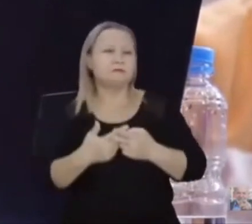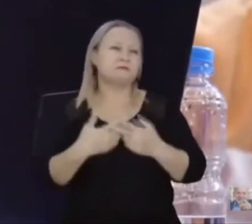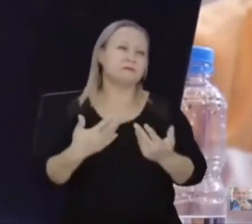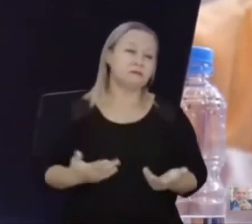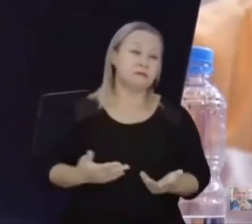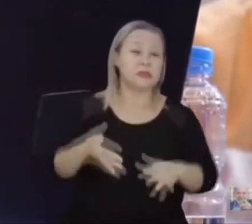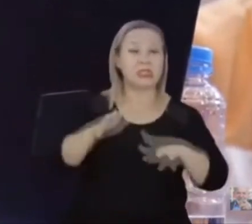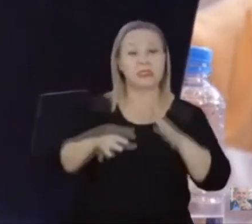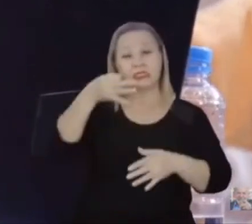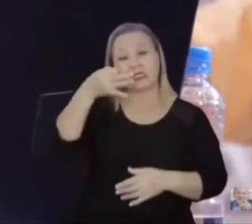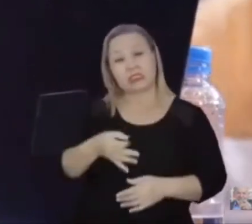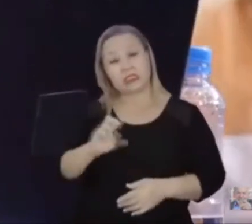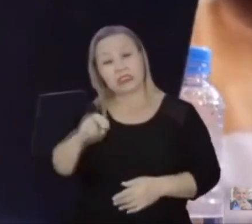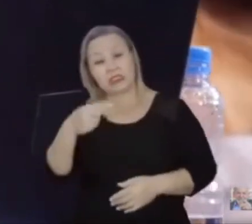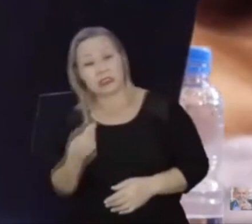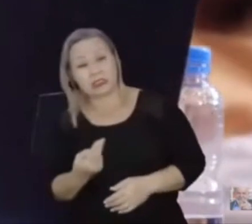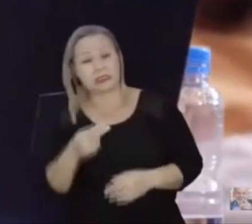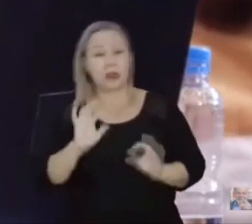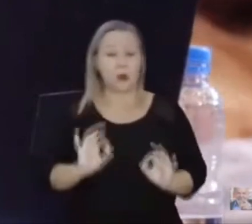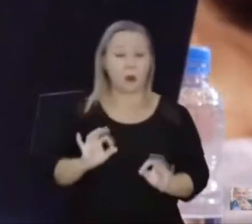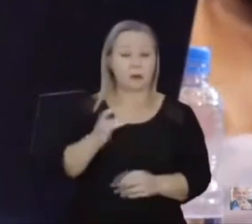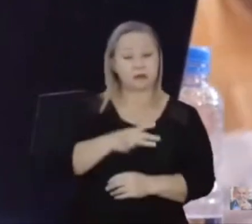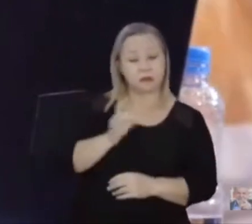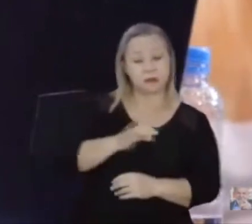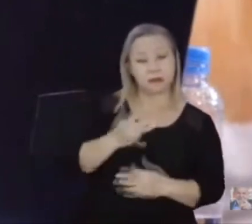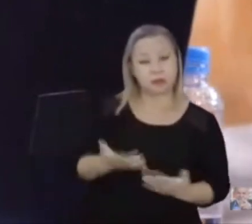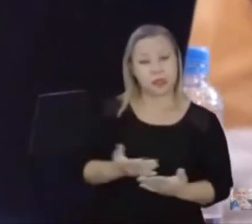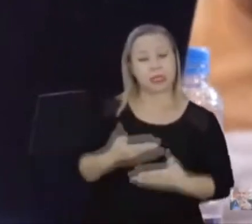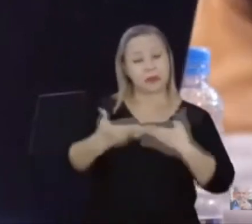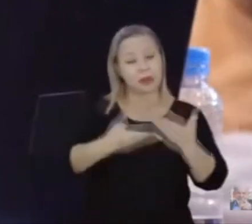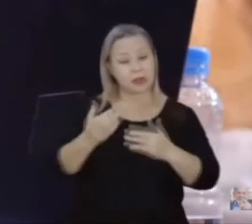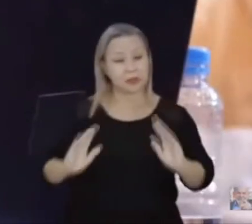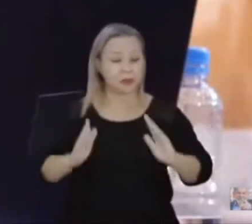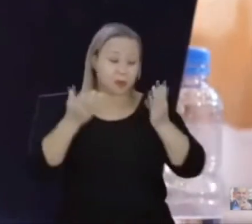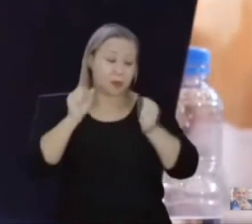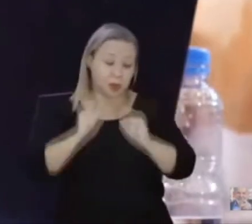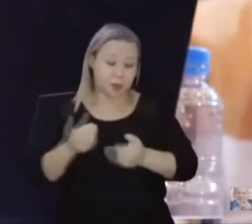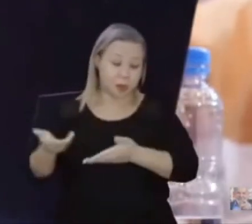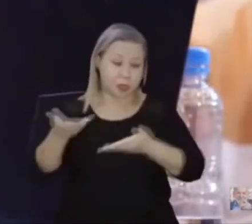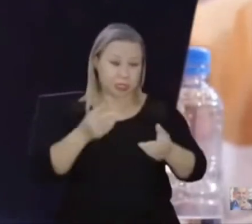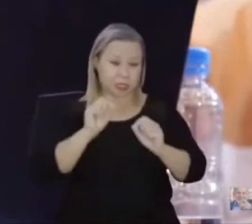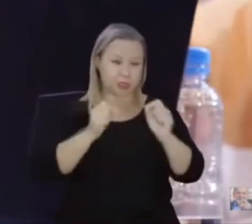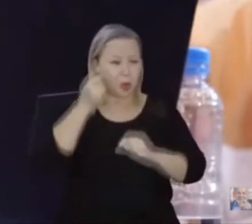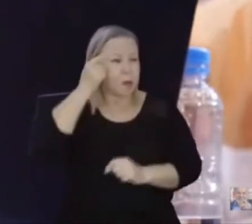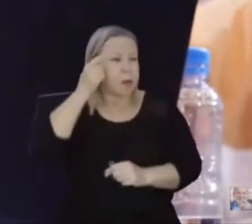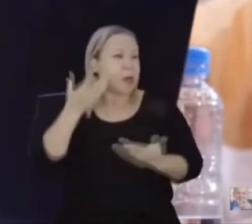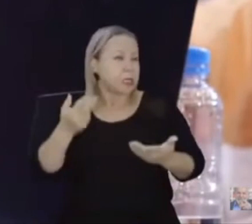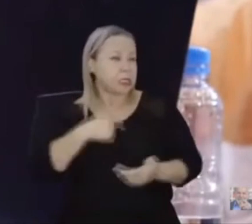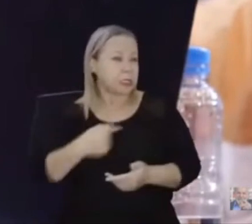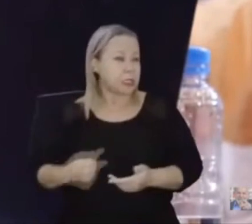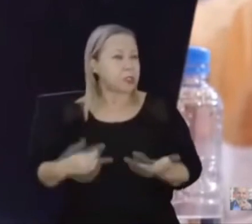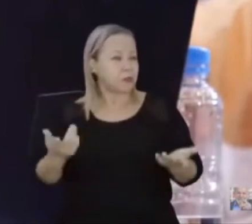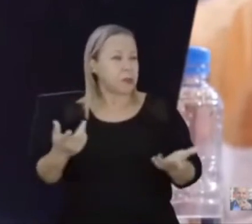de talvez um temor em relação ao que essa campanha pode trazer, ao que a campanha do governo pode trazer? Então eu quero te ouvir em relação a esse